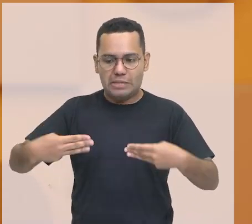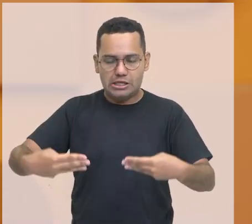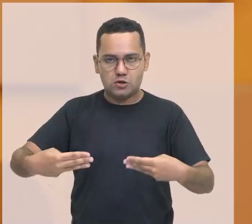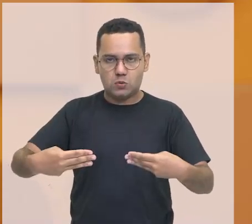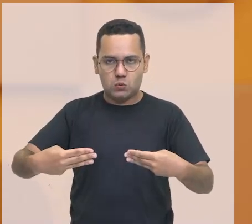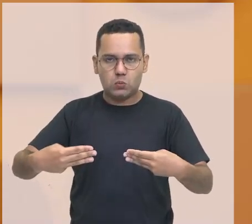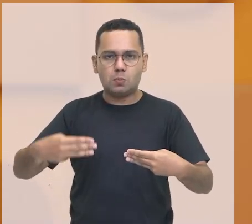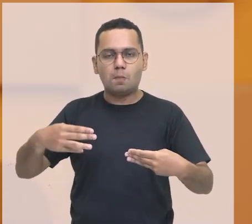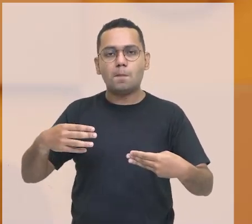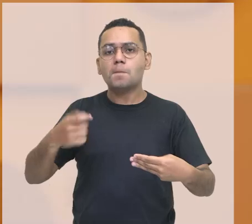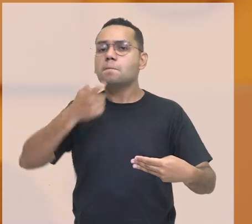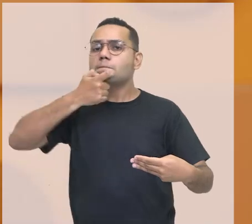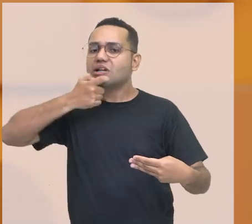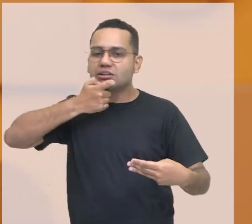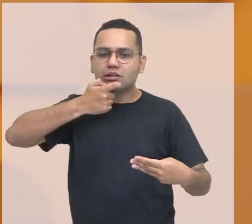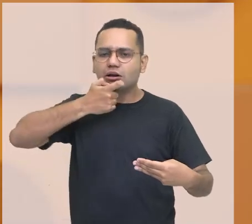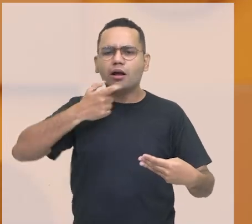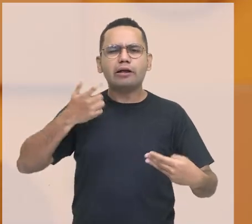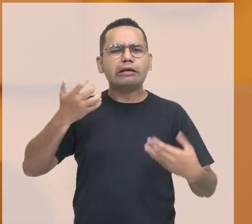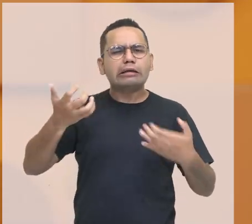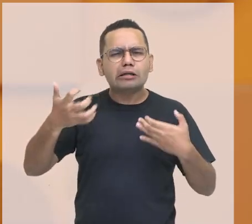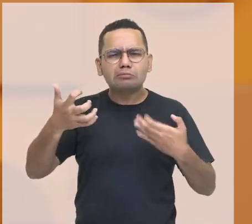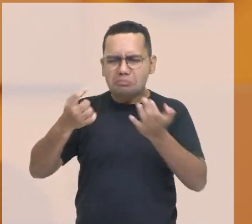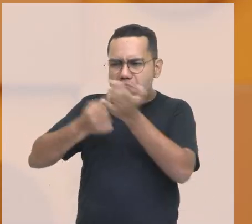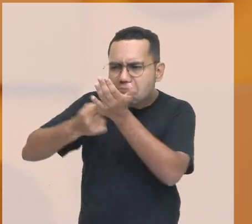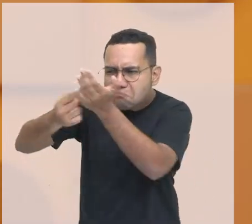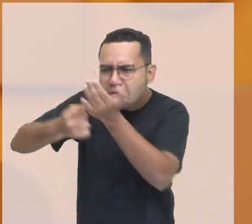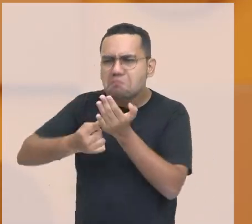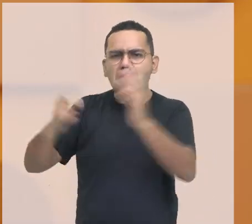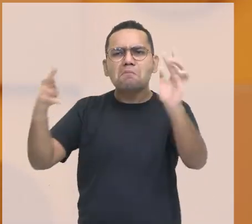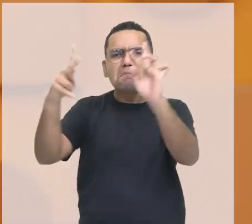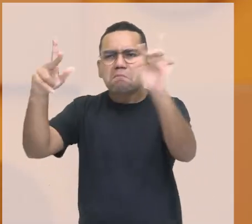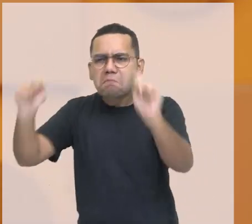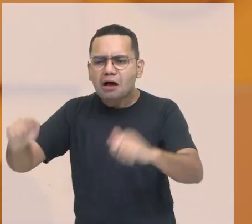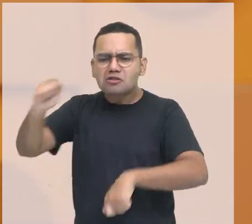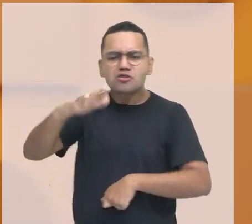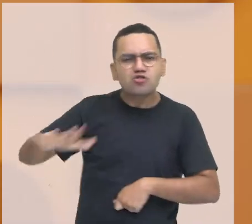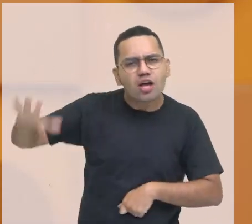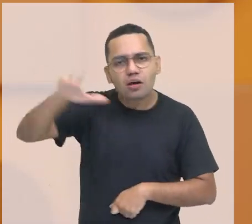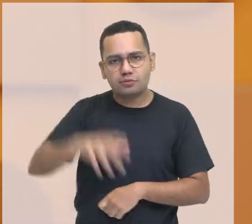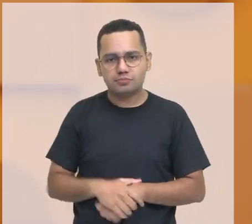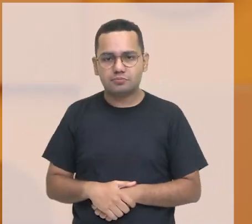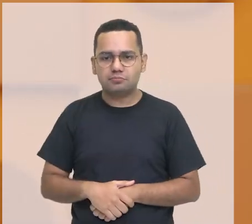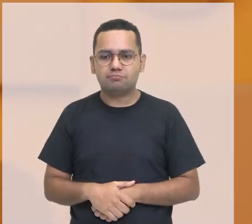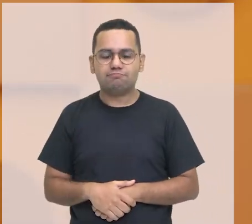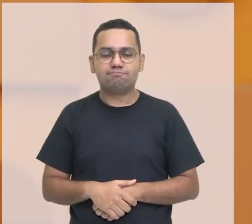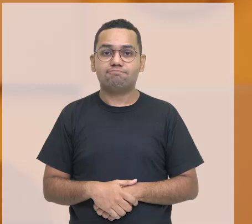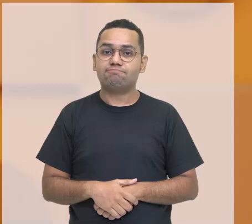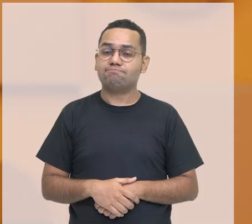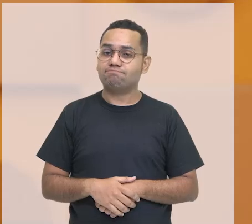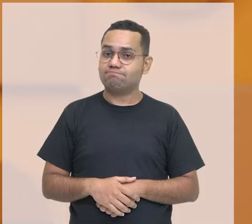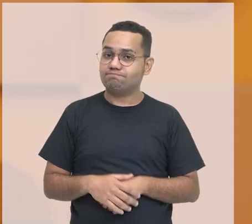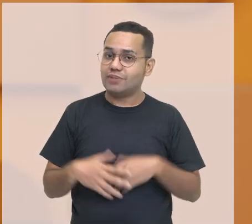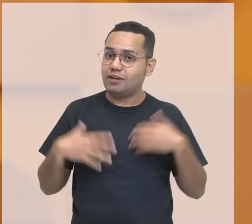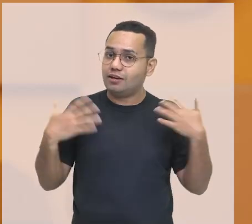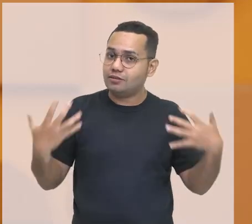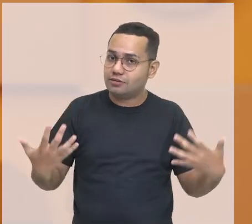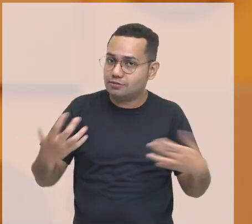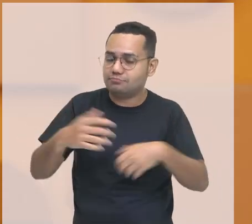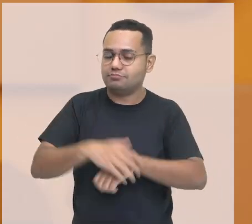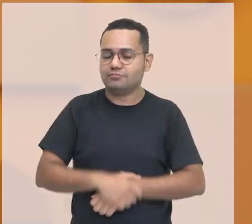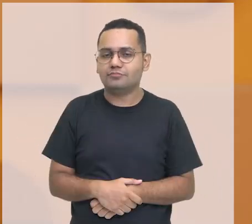foi uma postura mais de apaziguamento. E o Hitler aproveitou essa inércia das